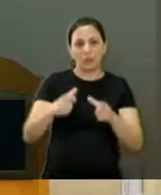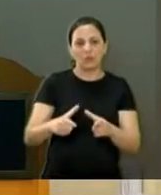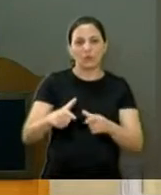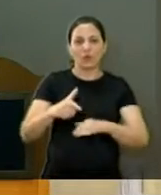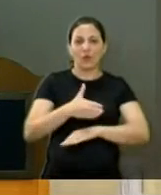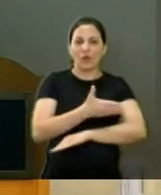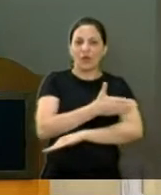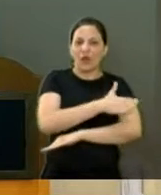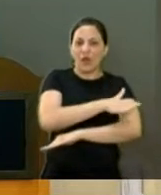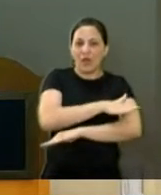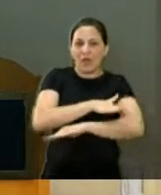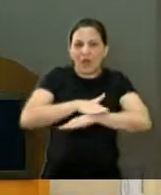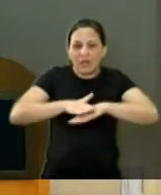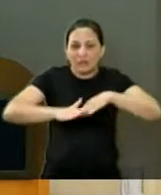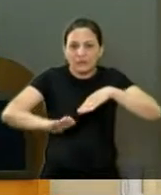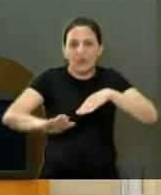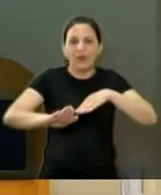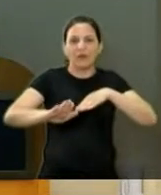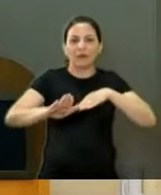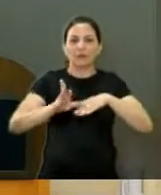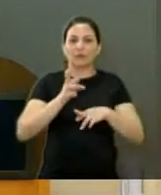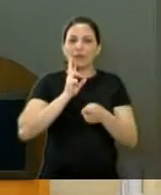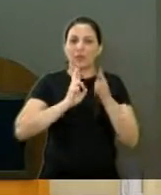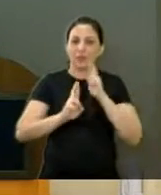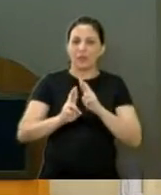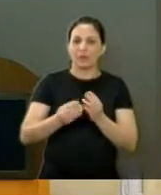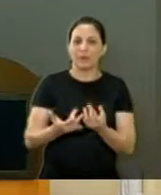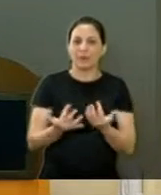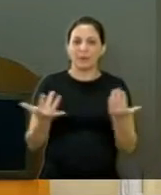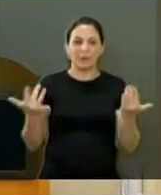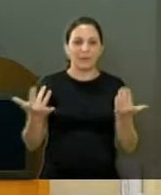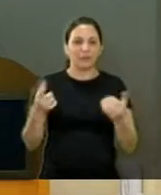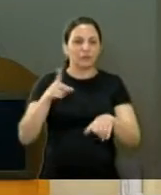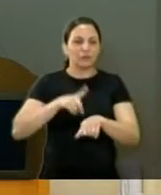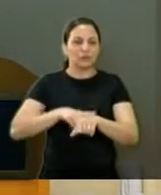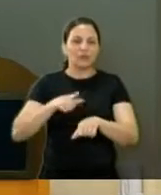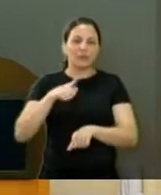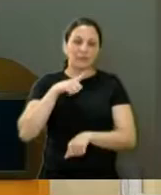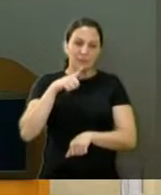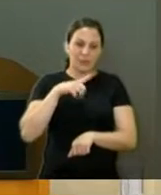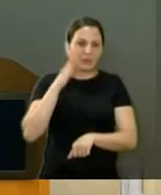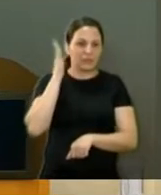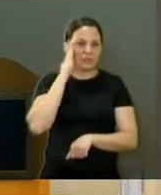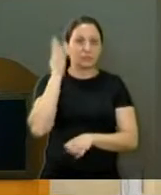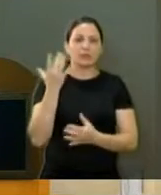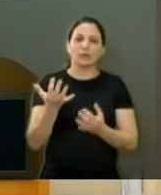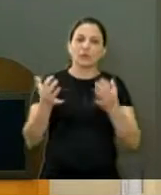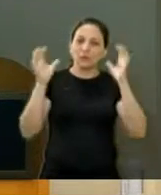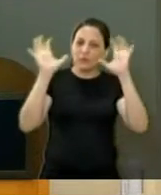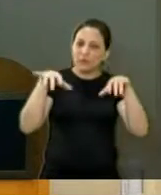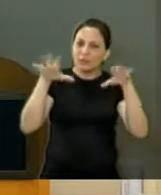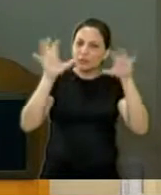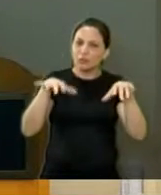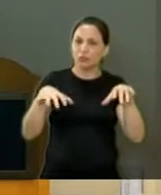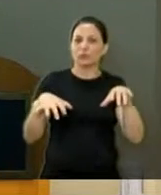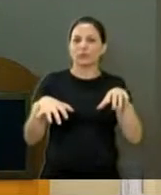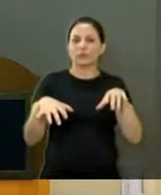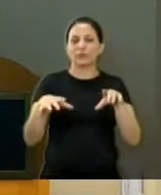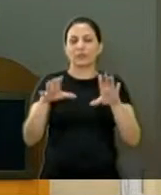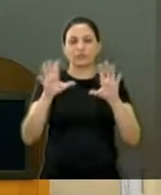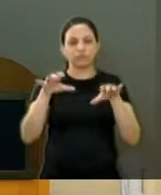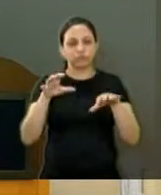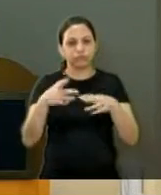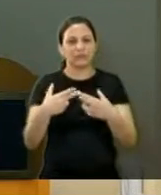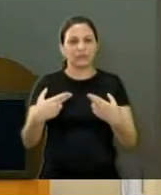asfalto e matheus aí toda hora tem gente sabe devido à chuva é bastante e